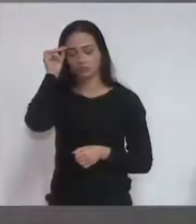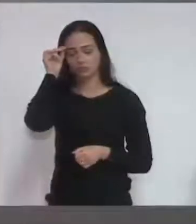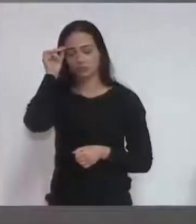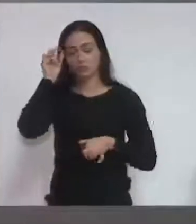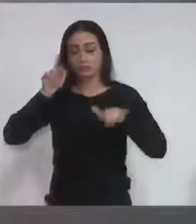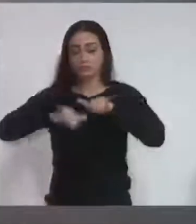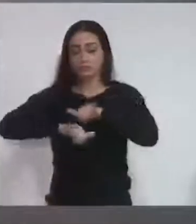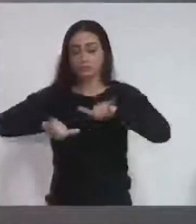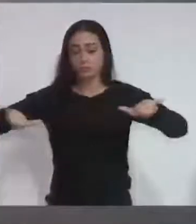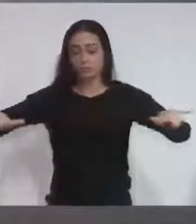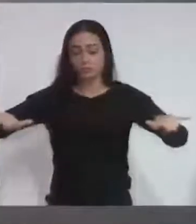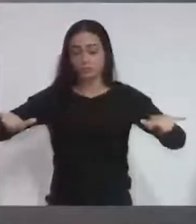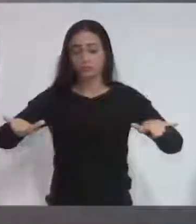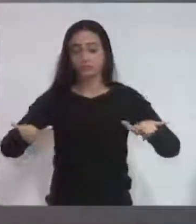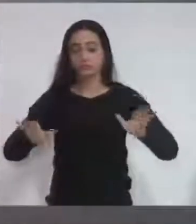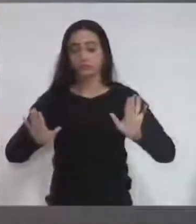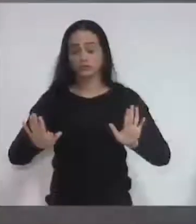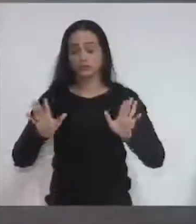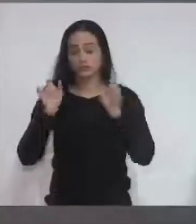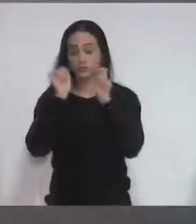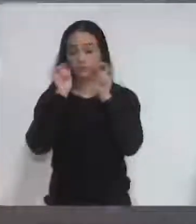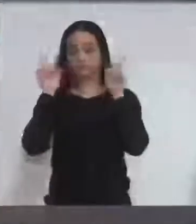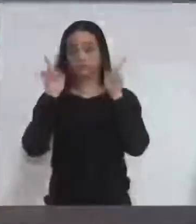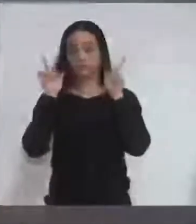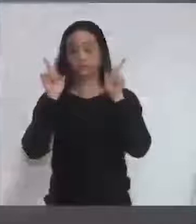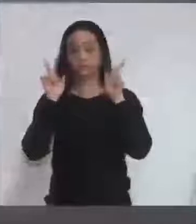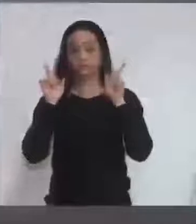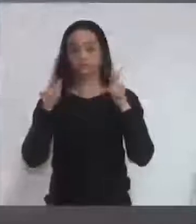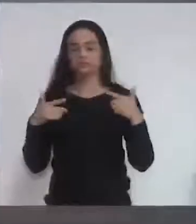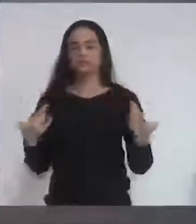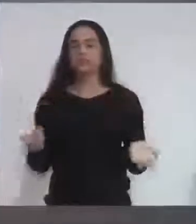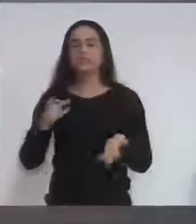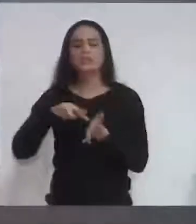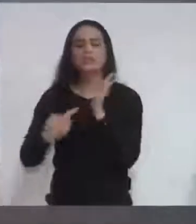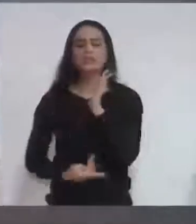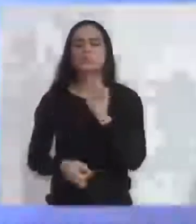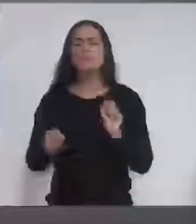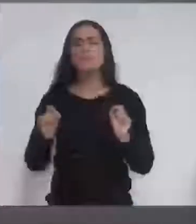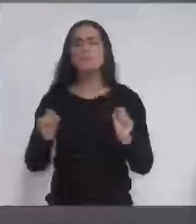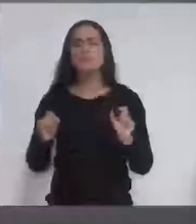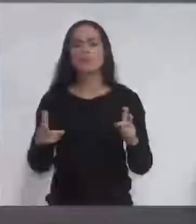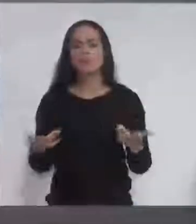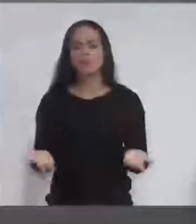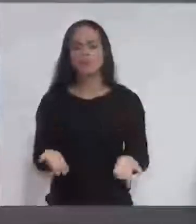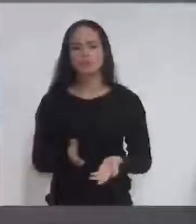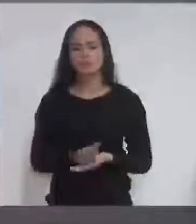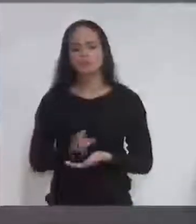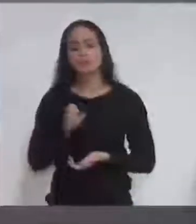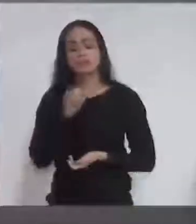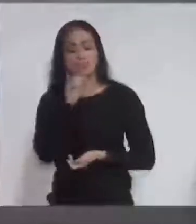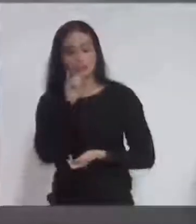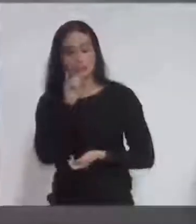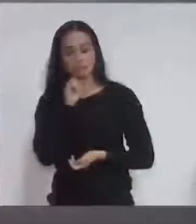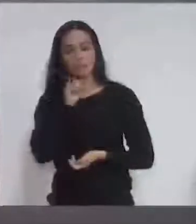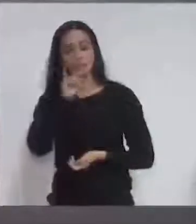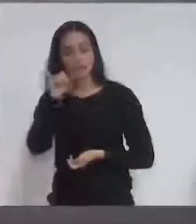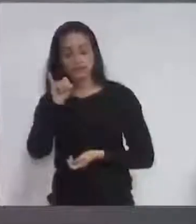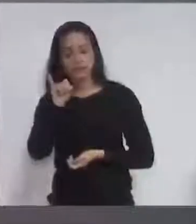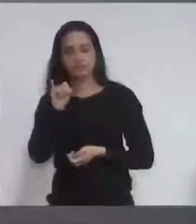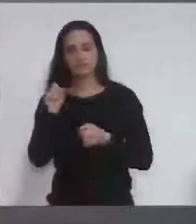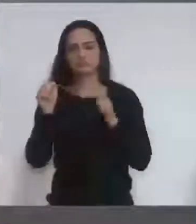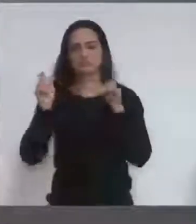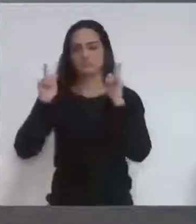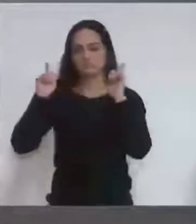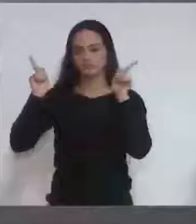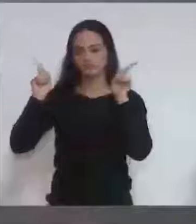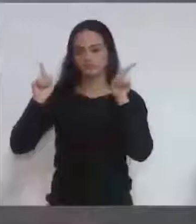a pergunta é, na prática, o que isso significou de plano de contingência mesmo? Se a greve se estendesse mais uns 2, 3, 4